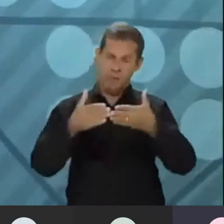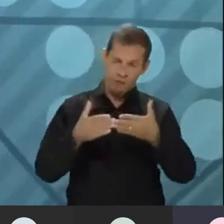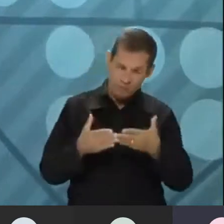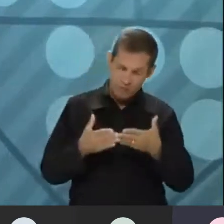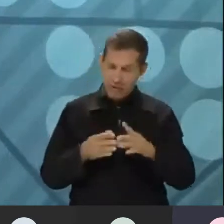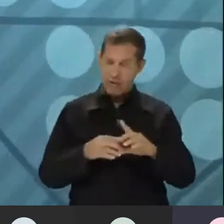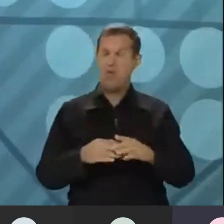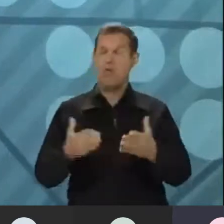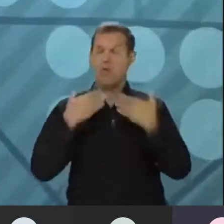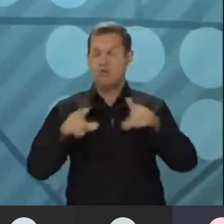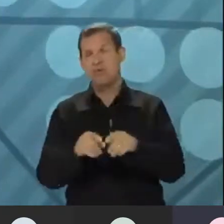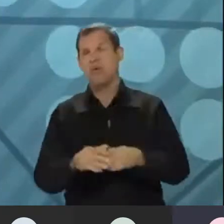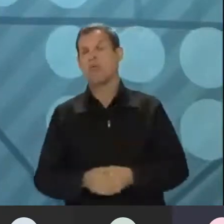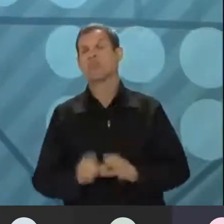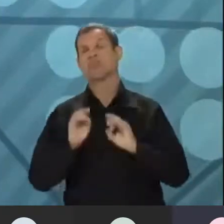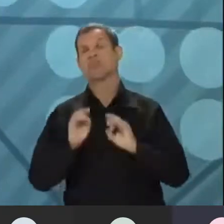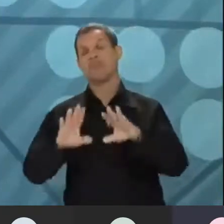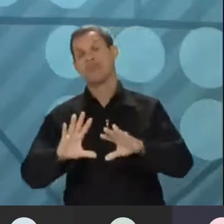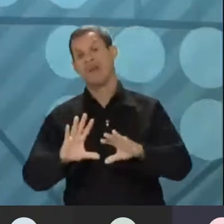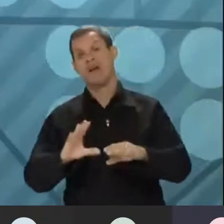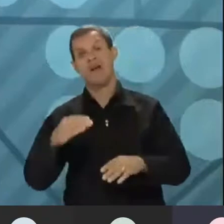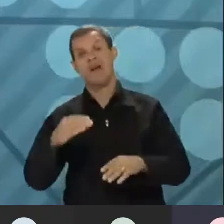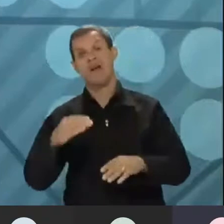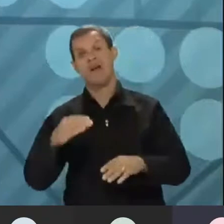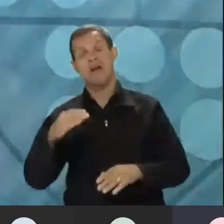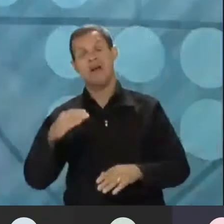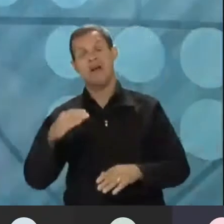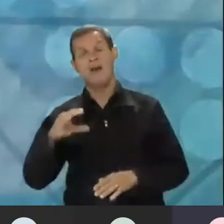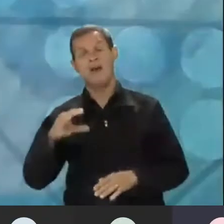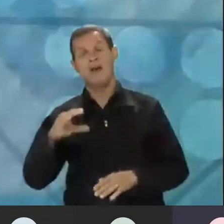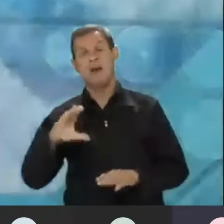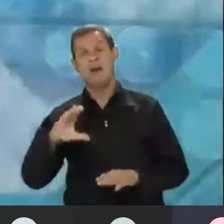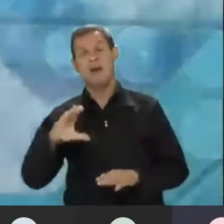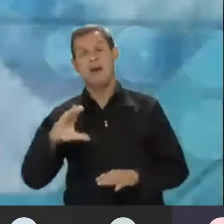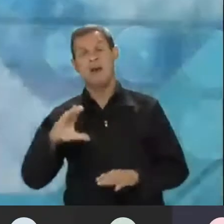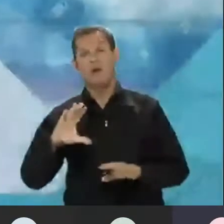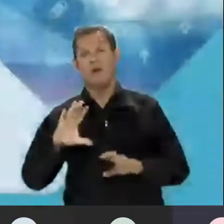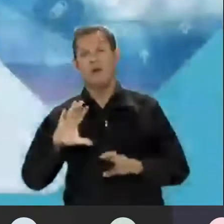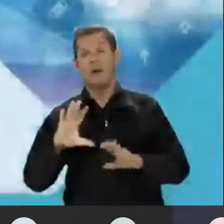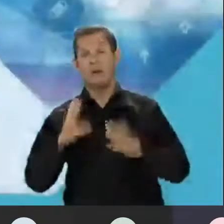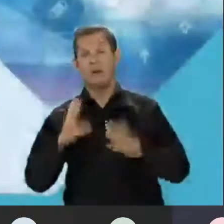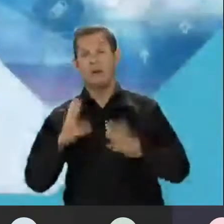favorecer ou não o aquecimento do ambiente interno. Voltemos ao quadro.